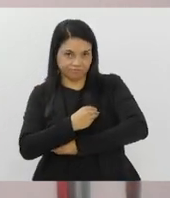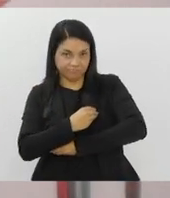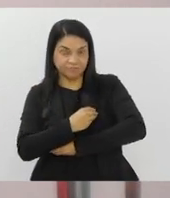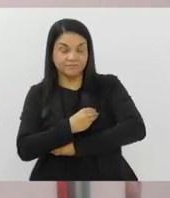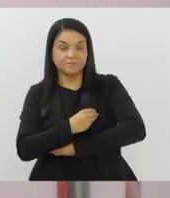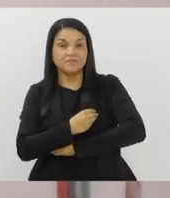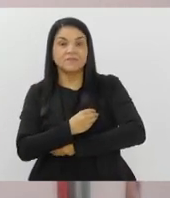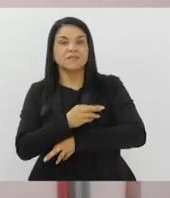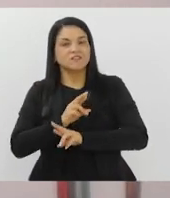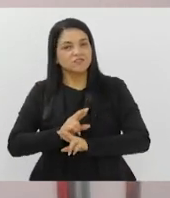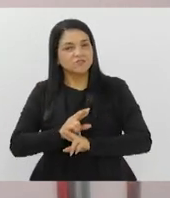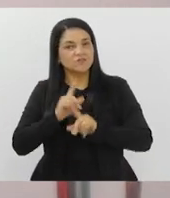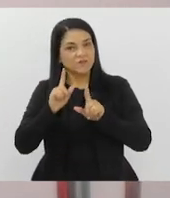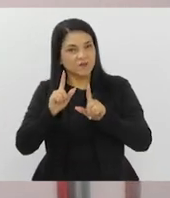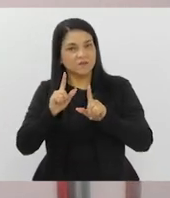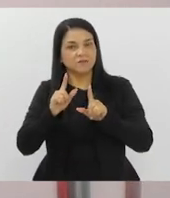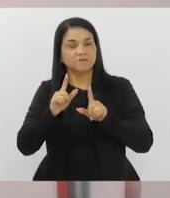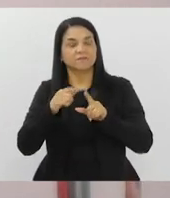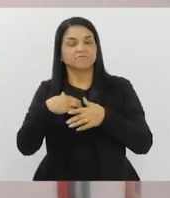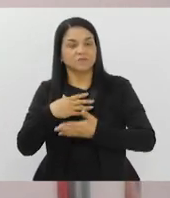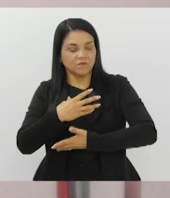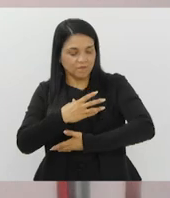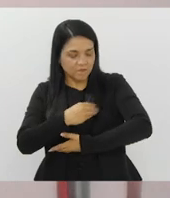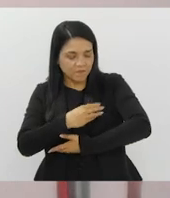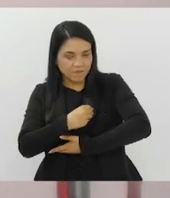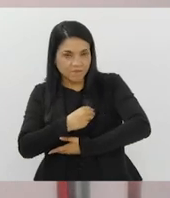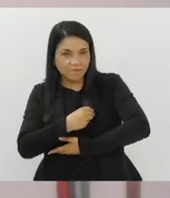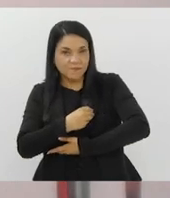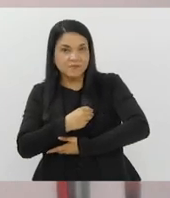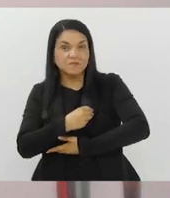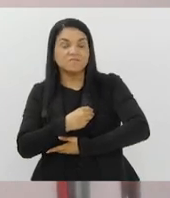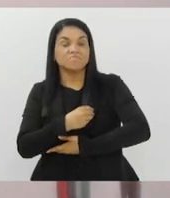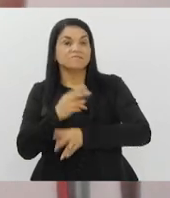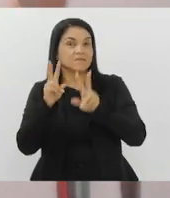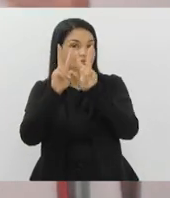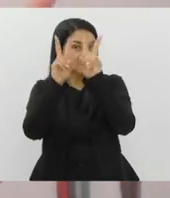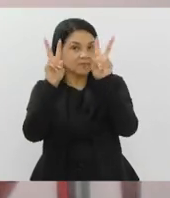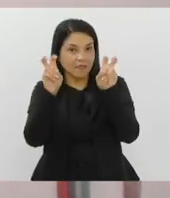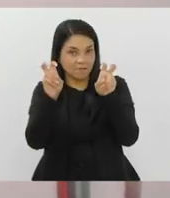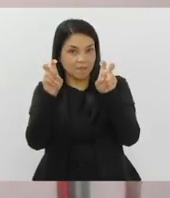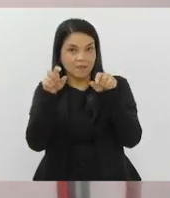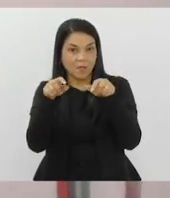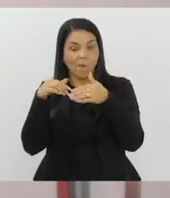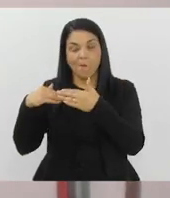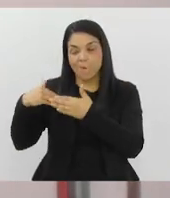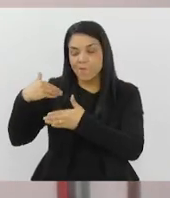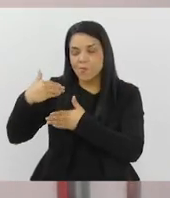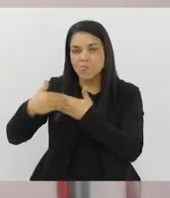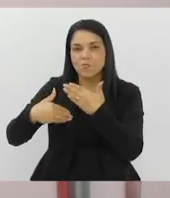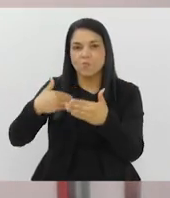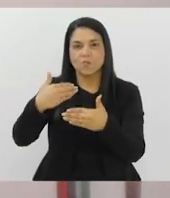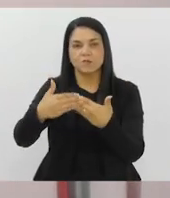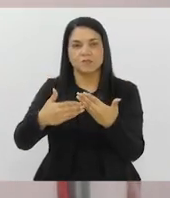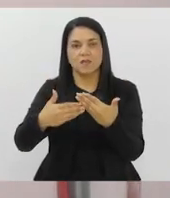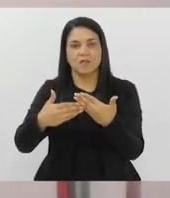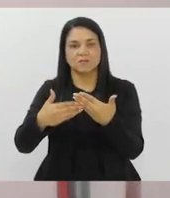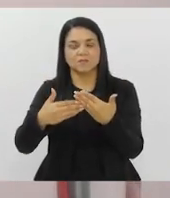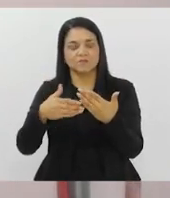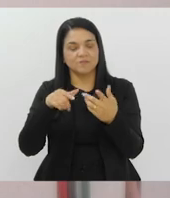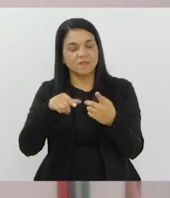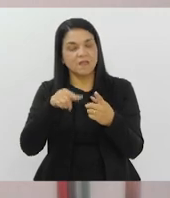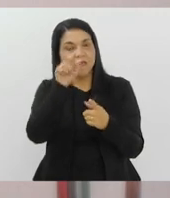ela, quando a gente fala sobre aleitamento, amamentação, a gente está falando de todo um processo que é construído desde o momento que essa